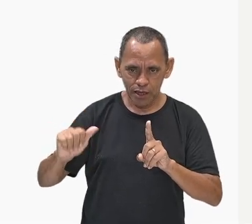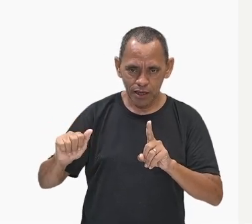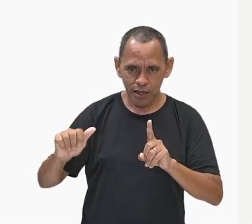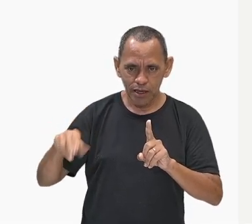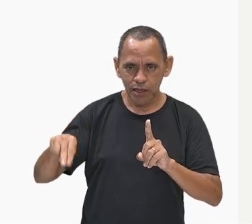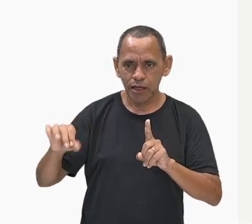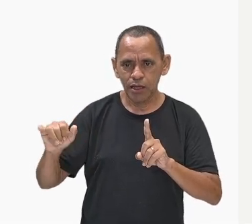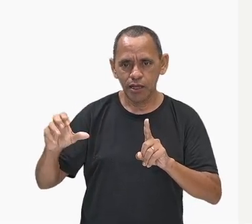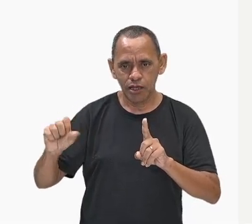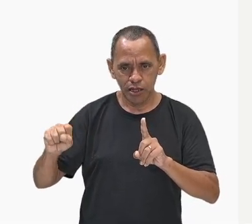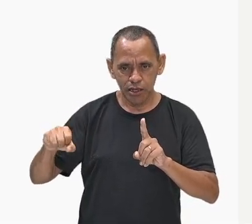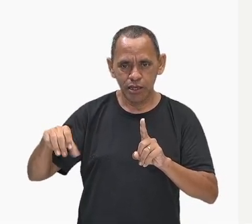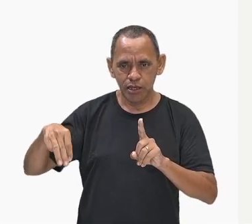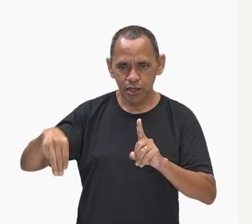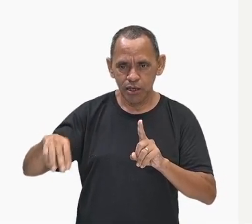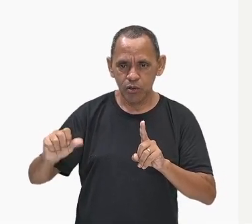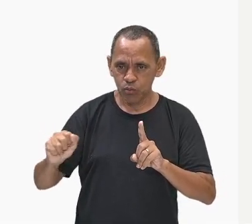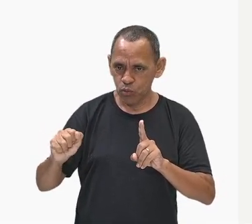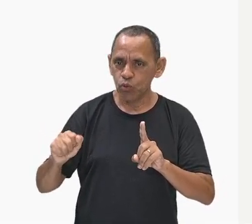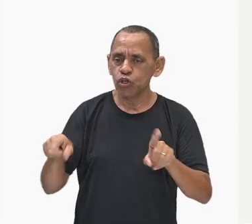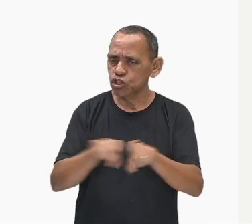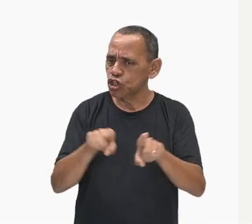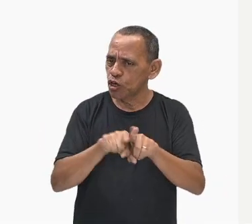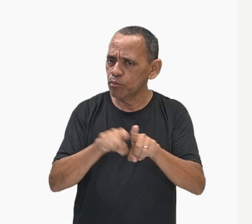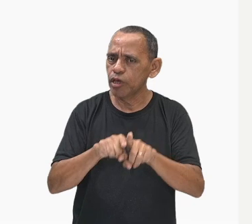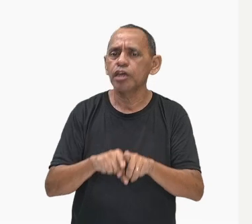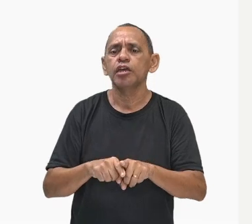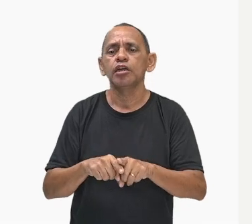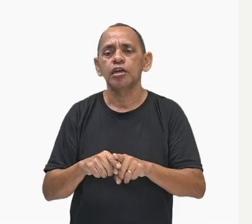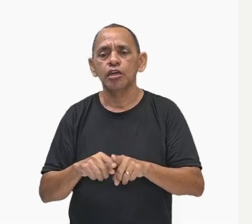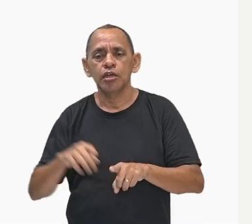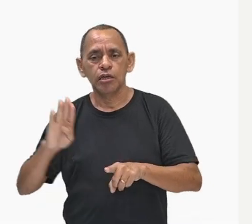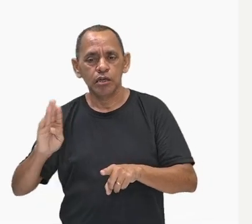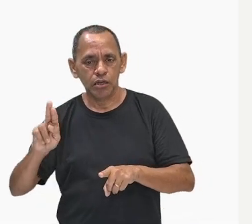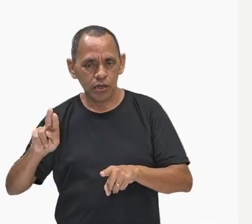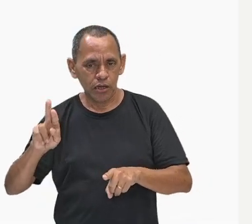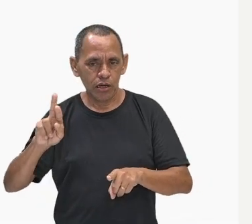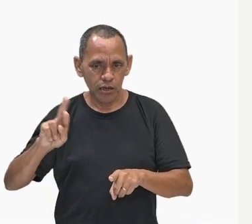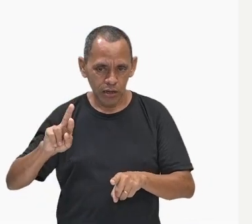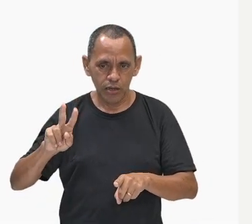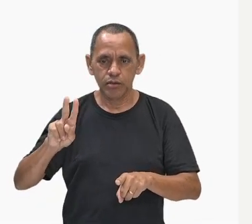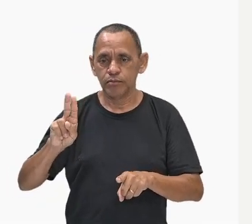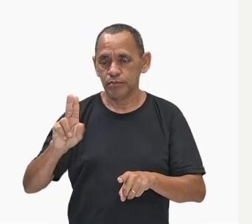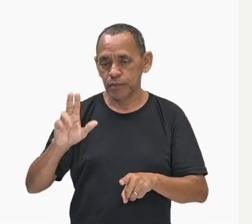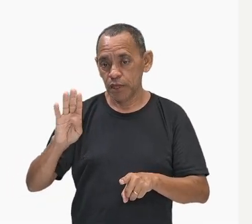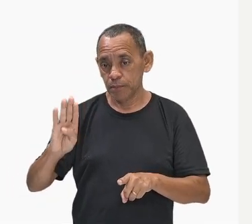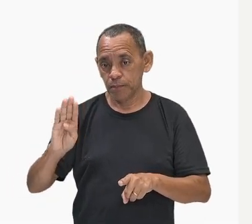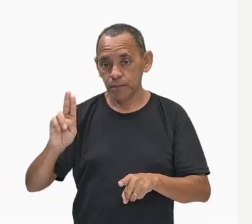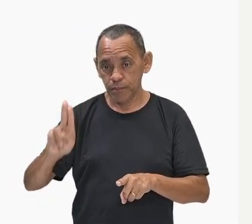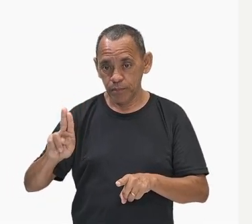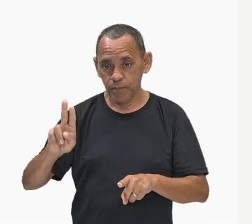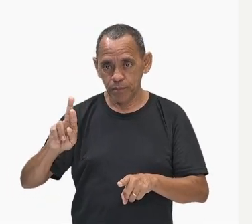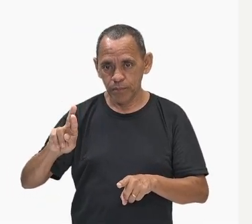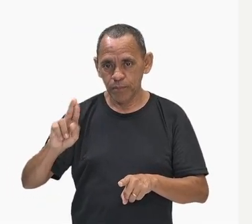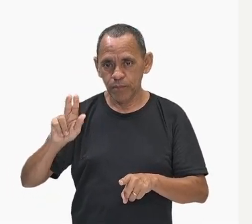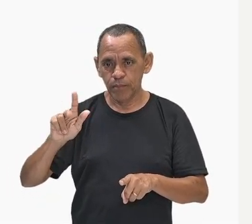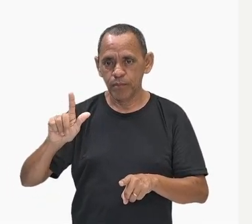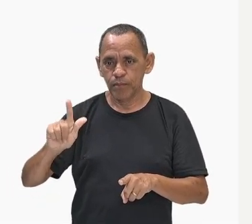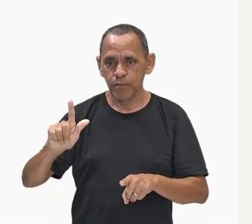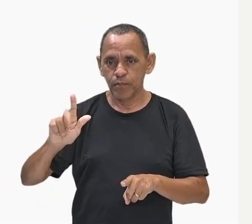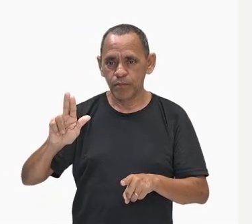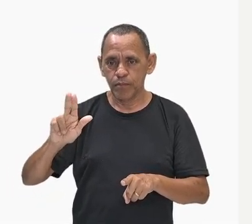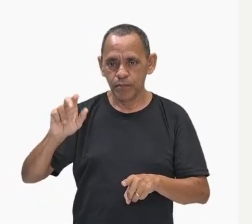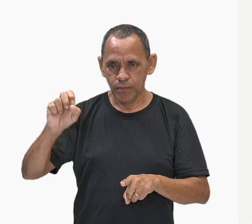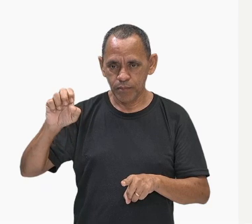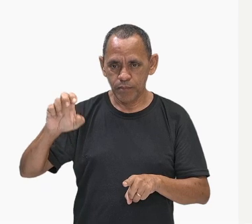da burguesia, que era os comerciantes, e também da pequena burguesia, da pequena nobreza, que estava